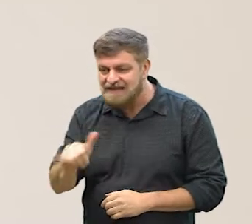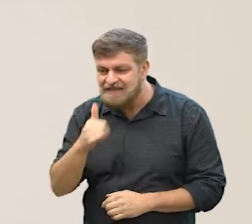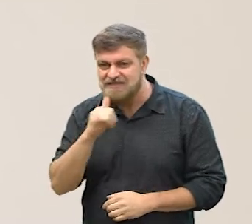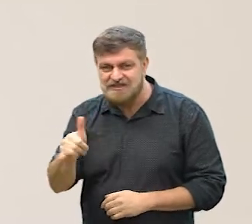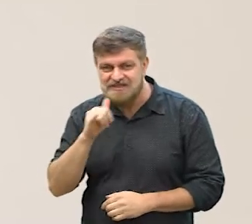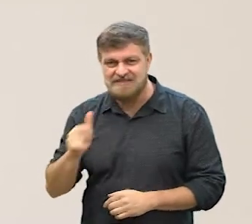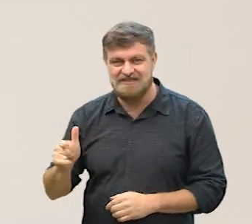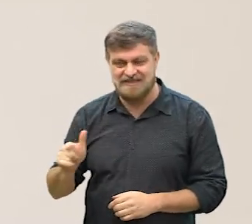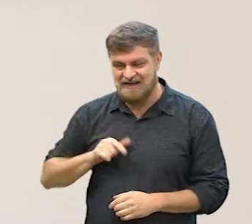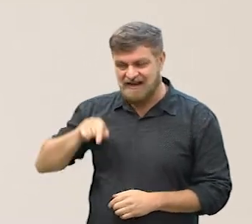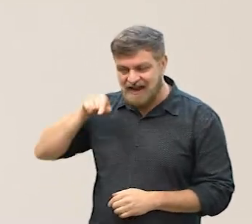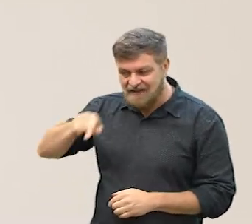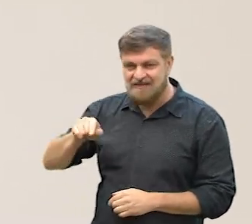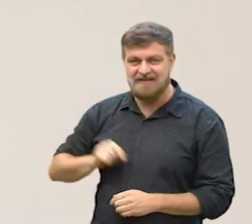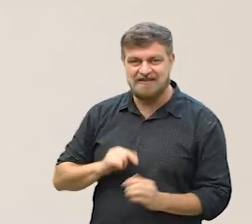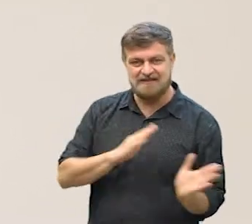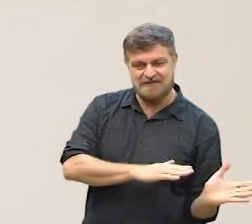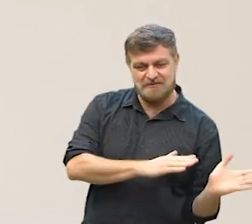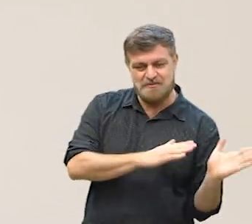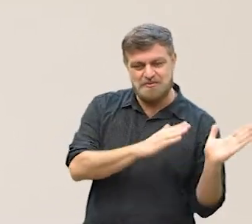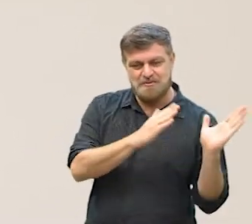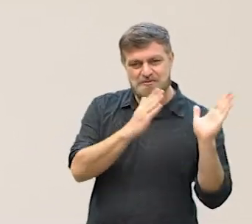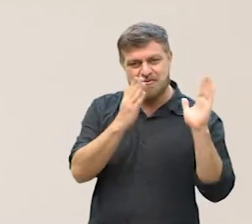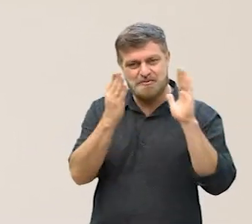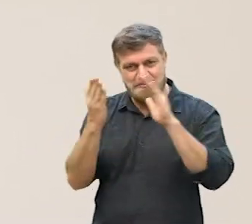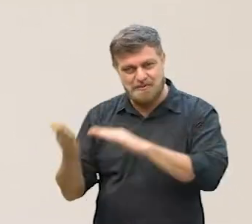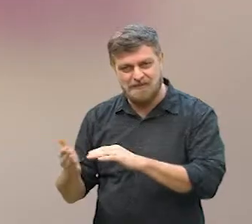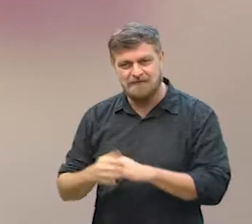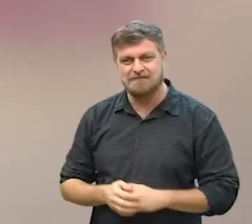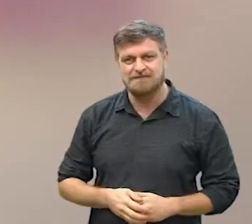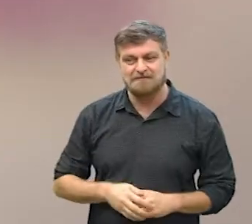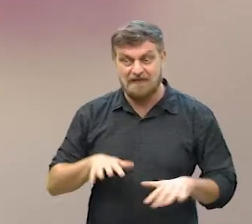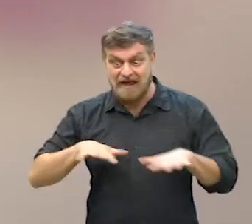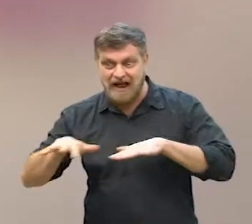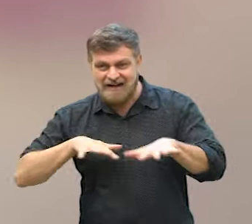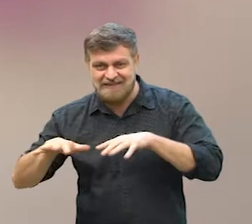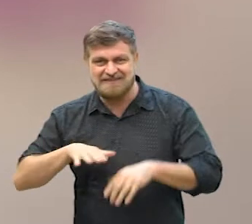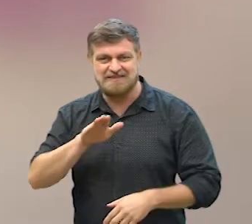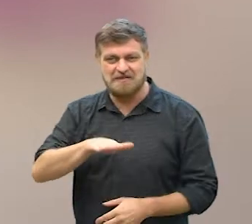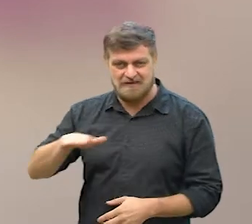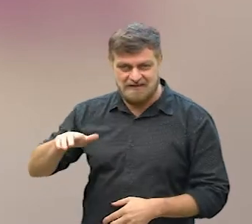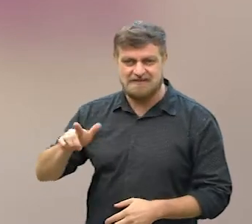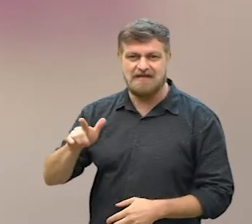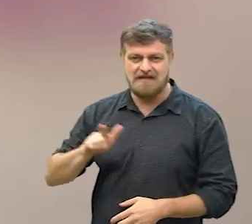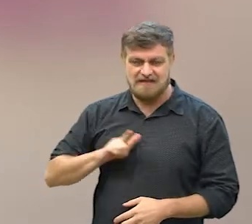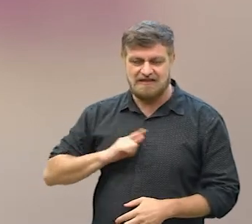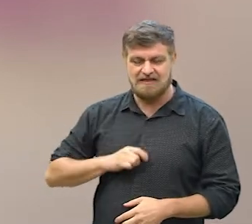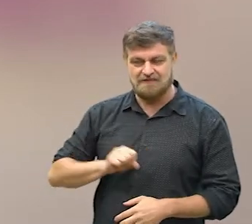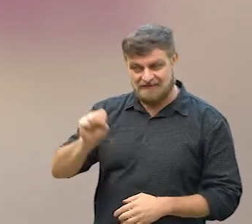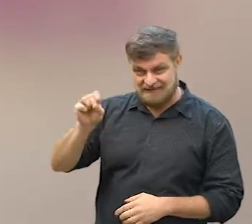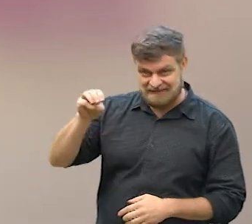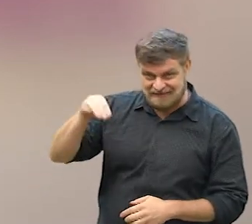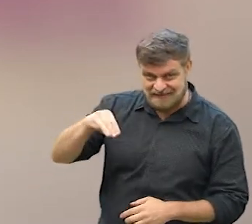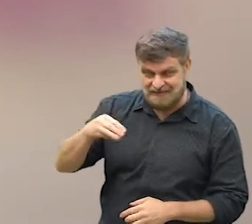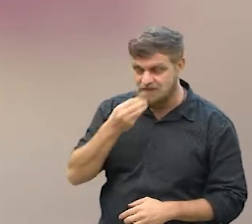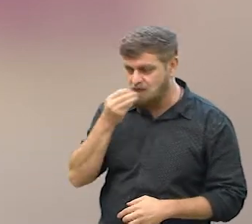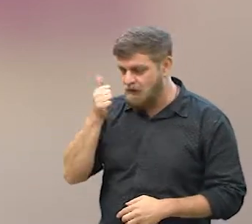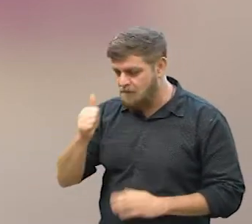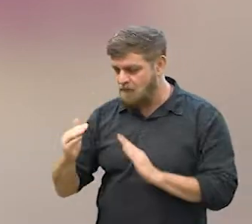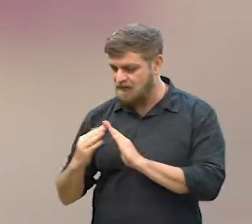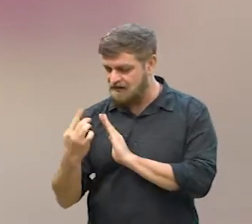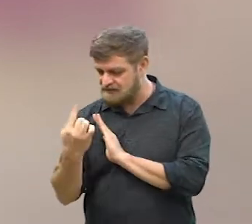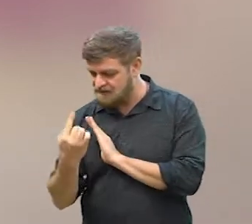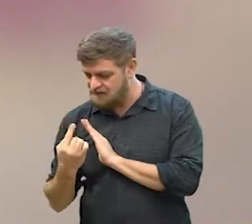energias que vão ser diluídas, né, durante o período do dia. Então, houve sim uma demanda positiva de um lado, mas